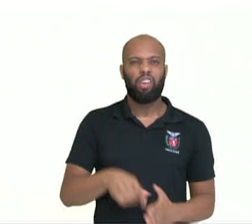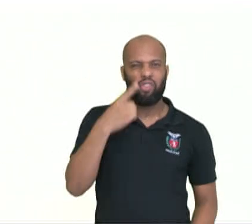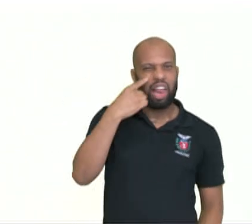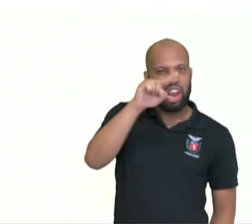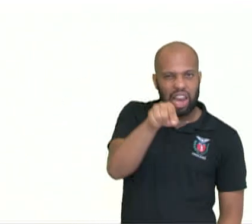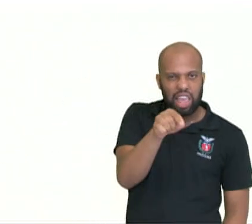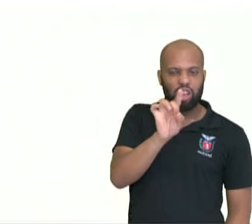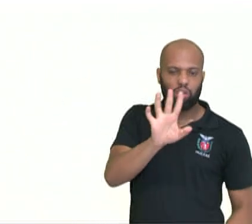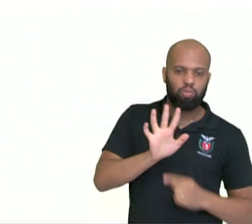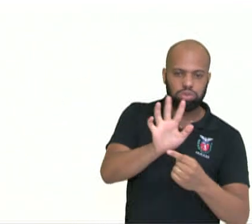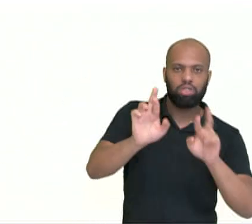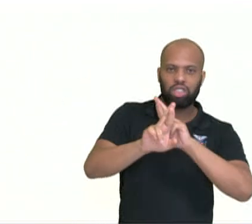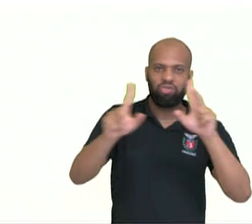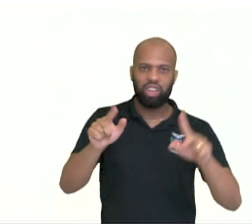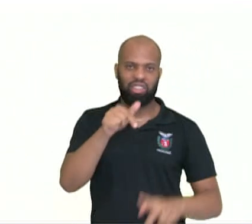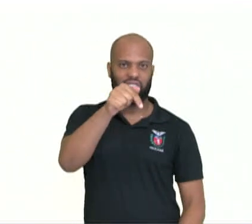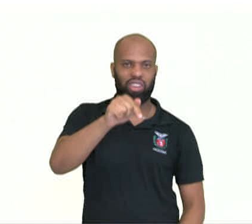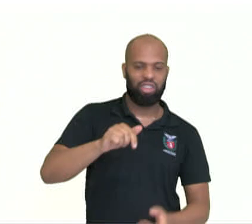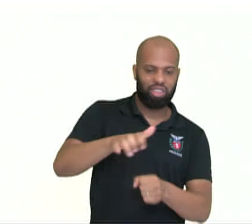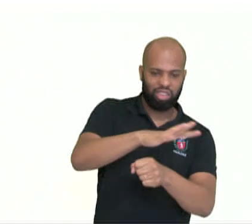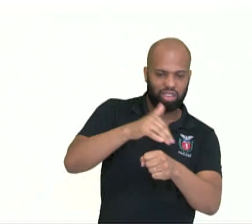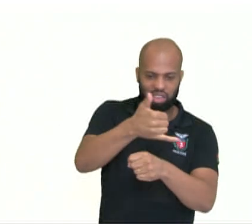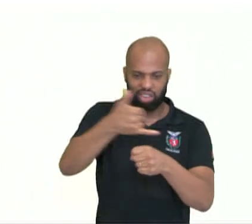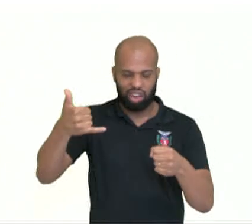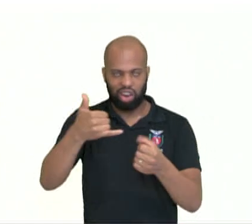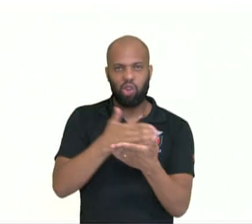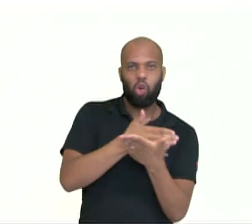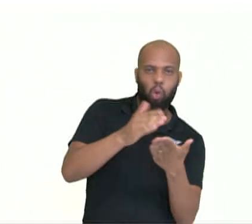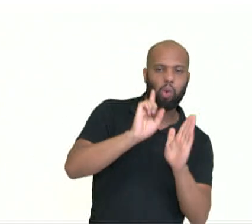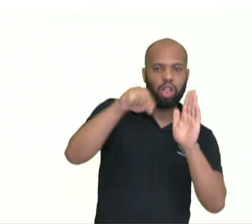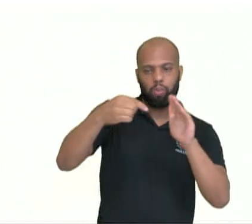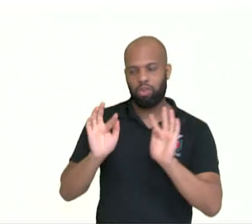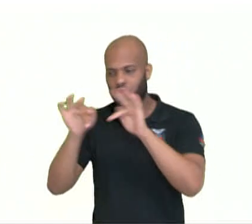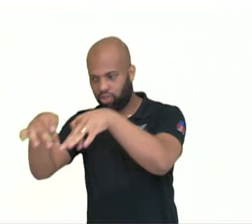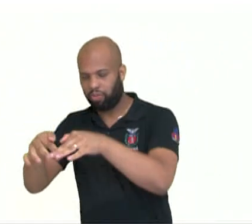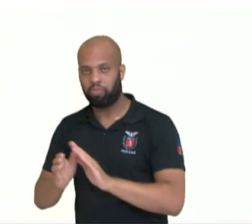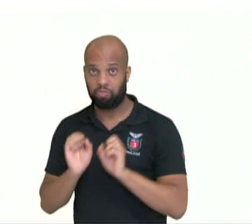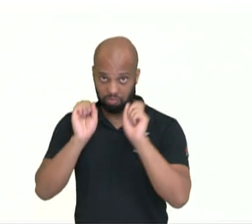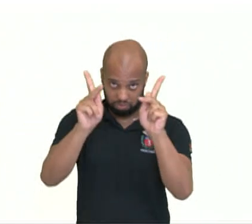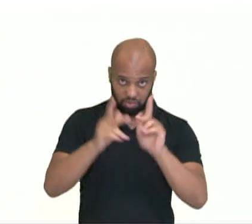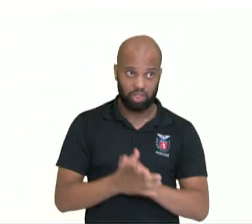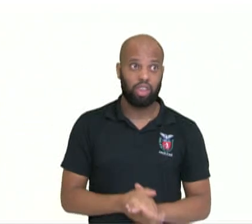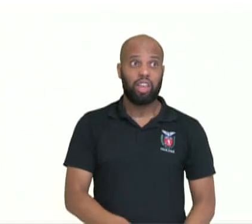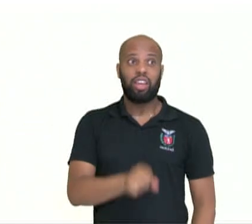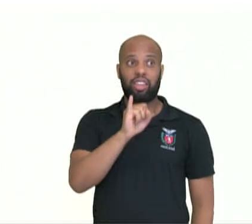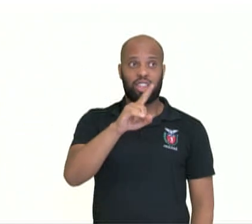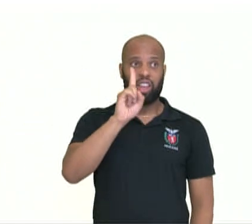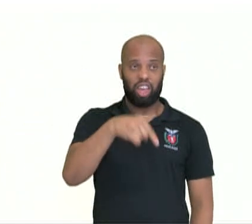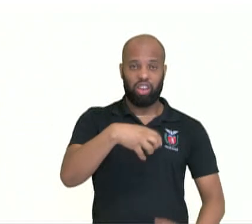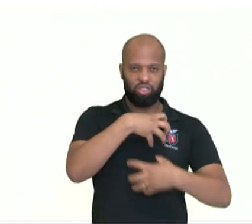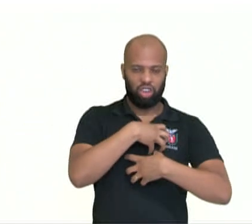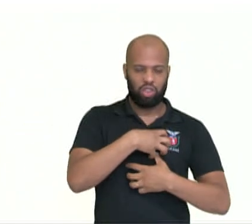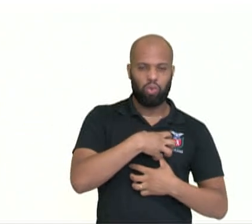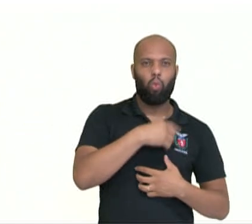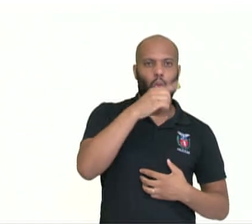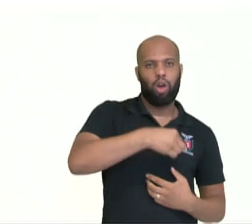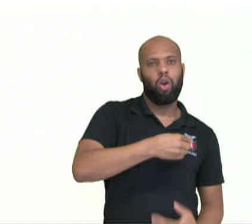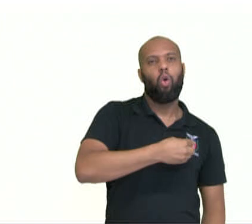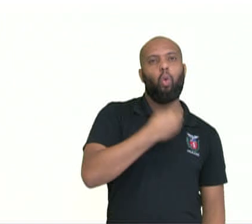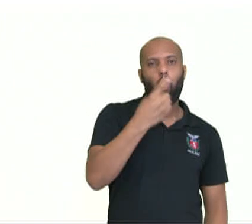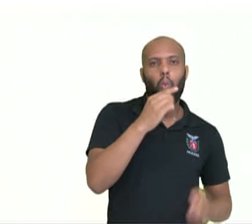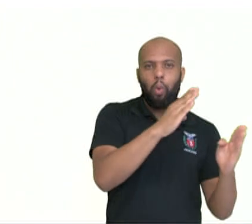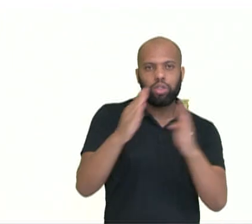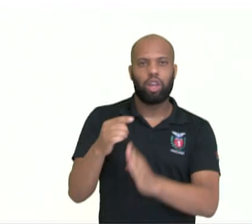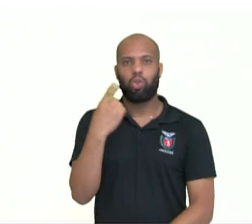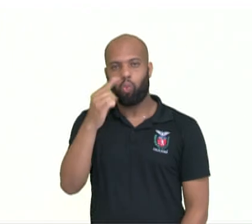processo, uma situação inicial depois de um certo processo, ok? Se for um processo é uma linha, se for dois processos, duas linhas, assim